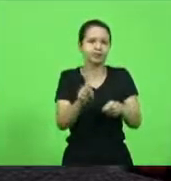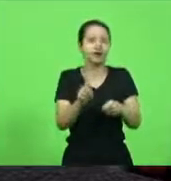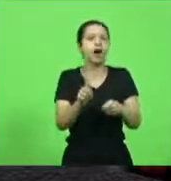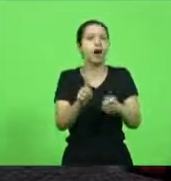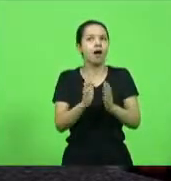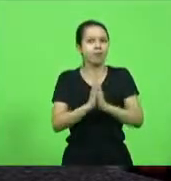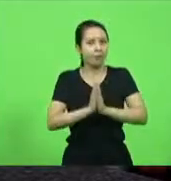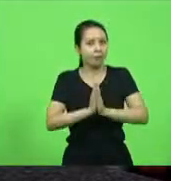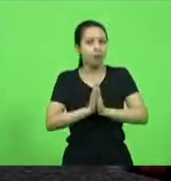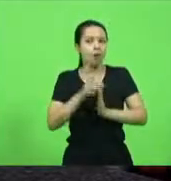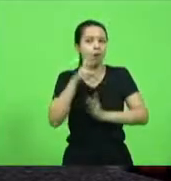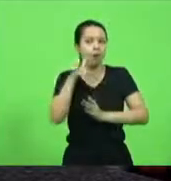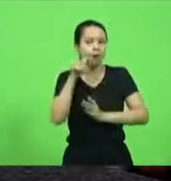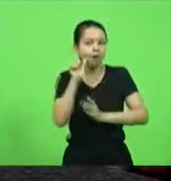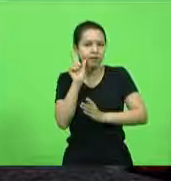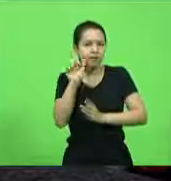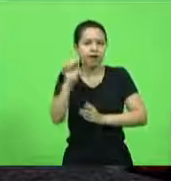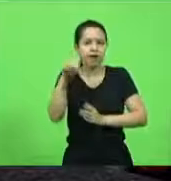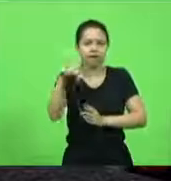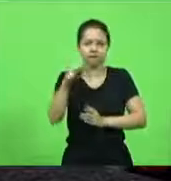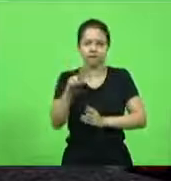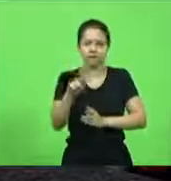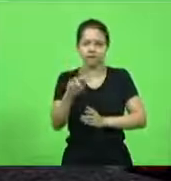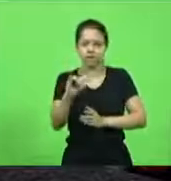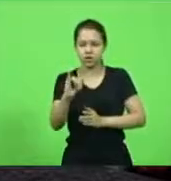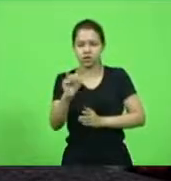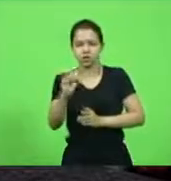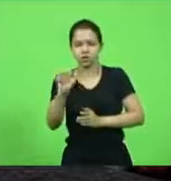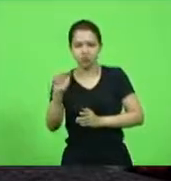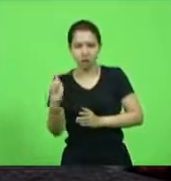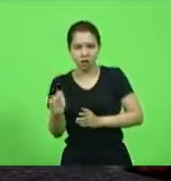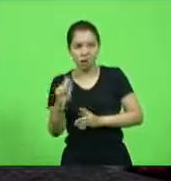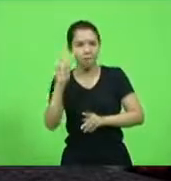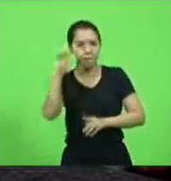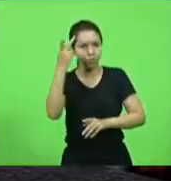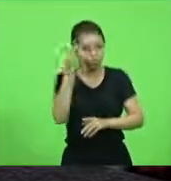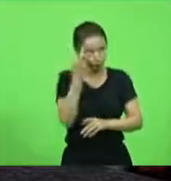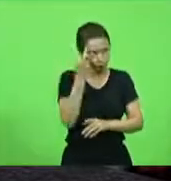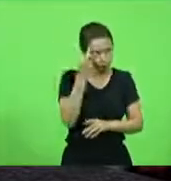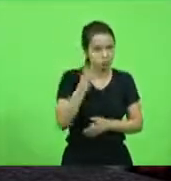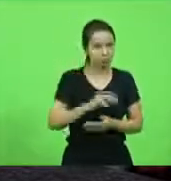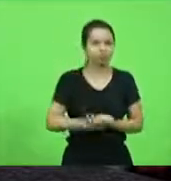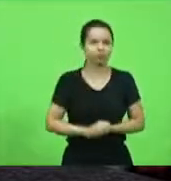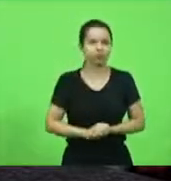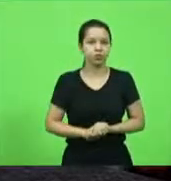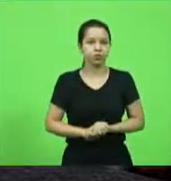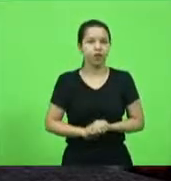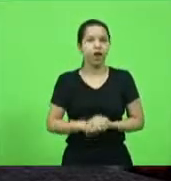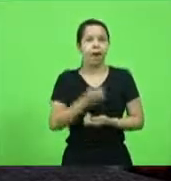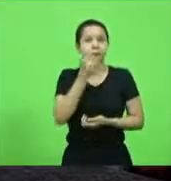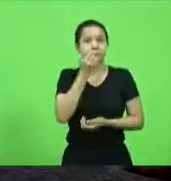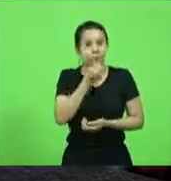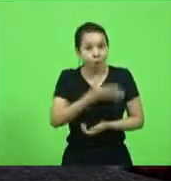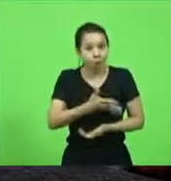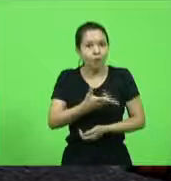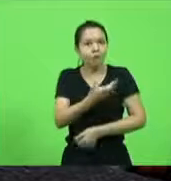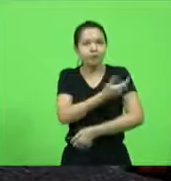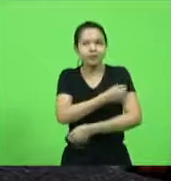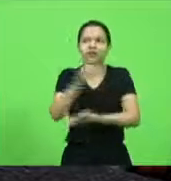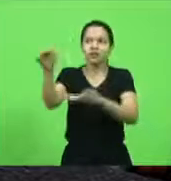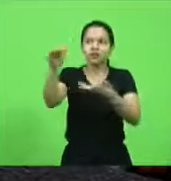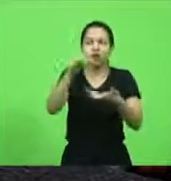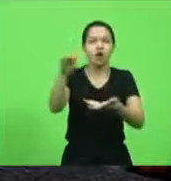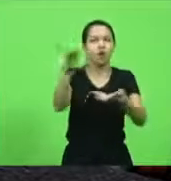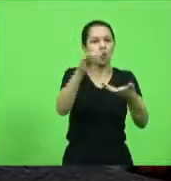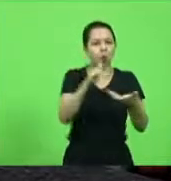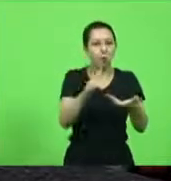voltou atrás. Mas, enfim, vieram algumas vacinas e a minha preocupação maior